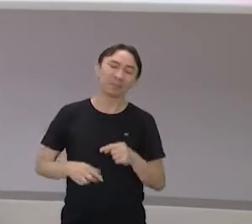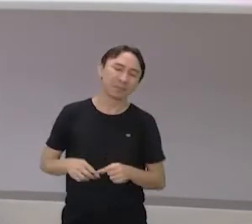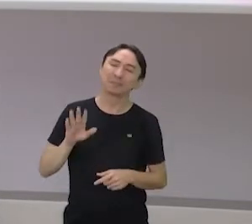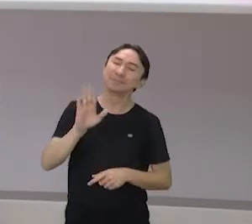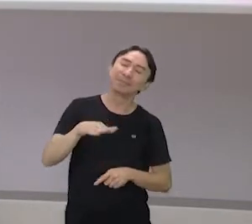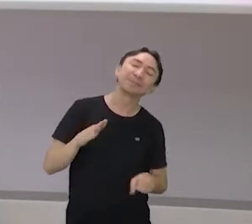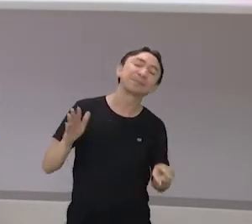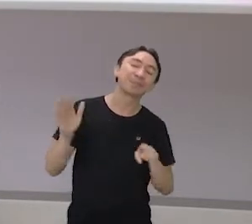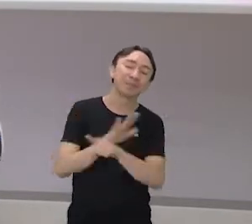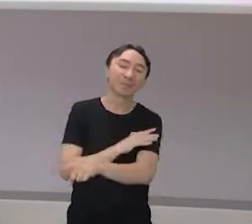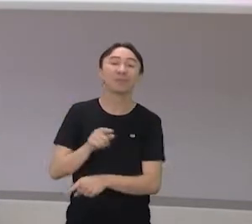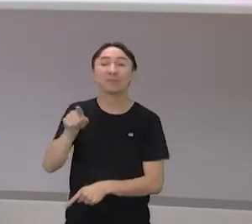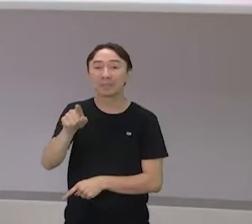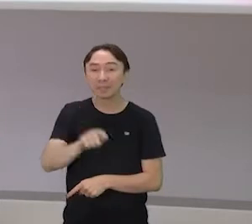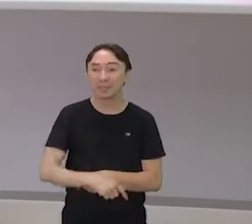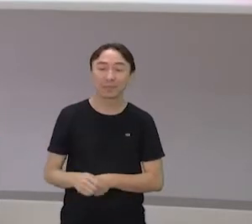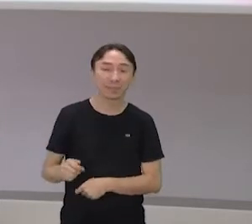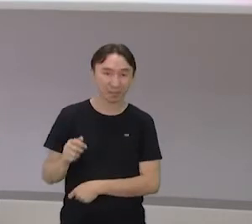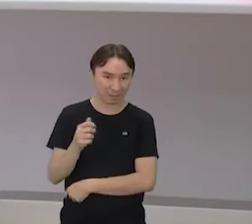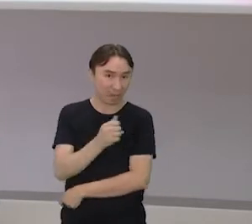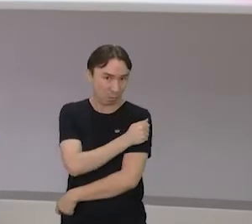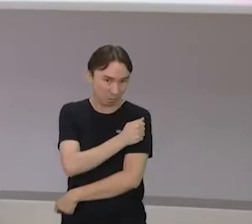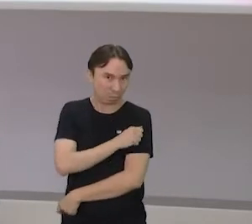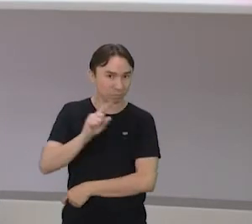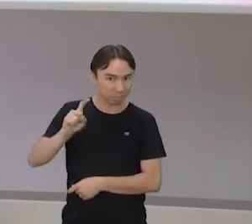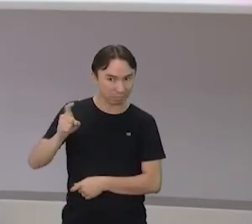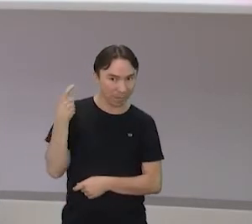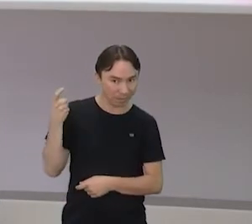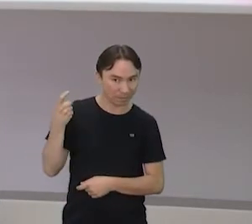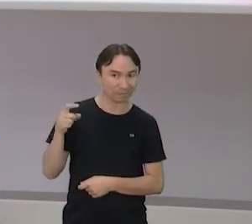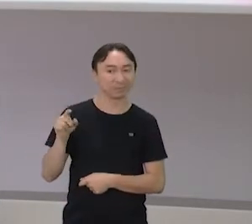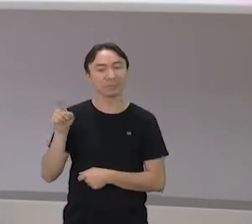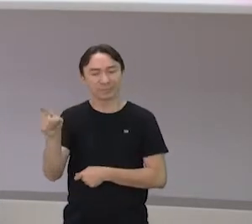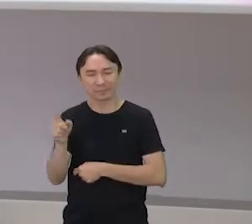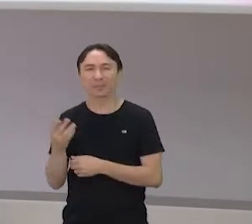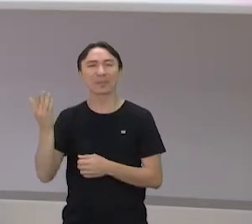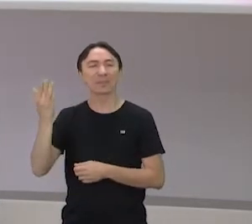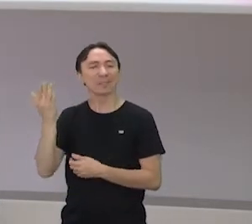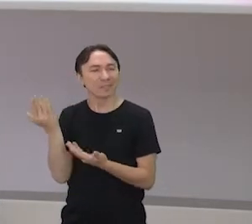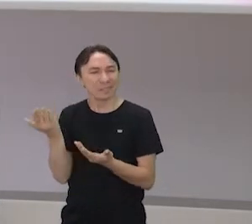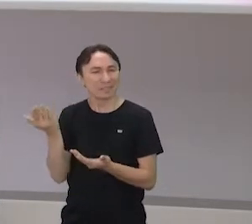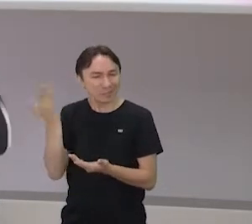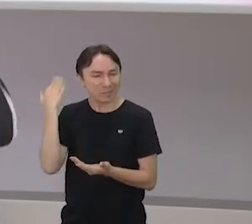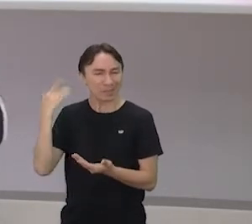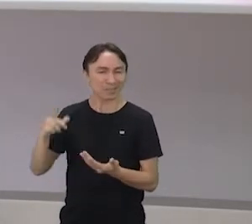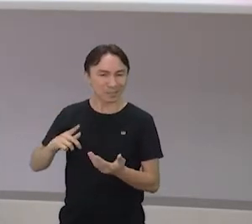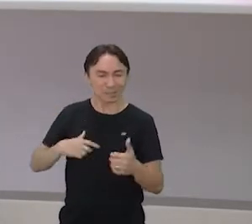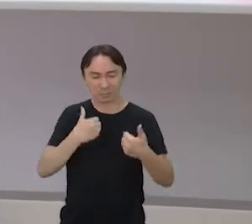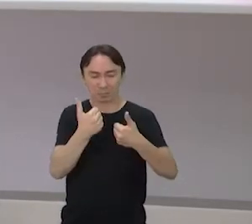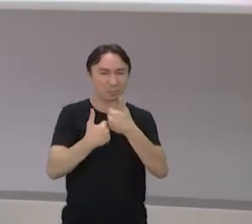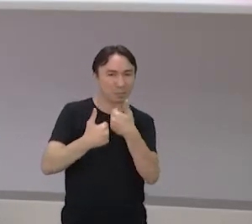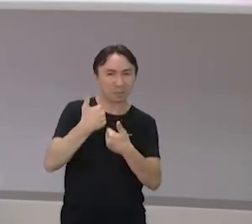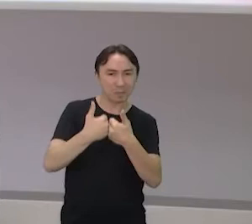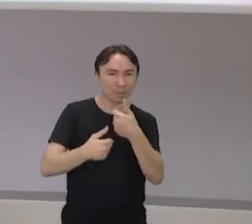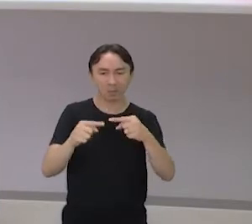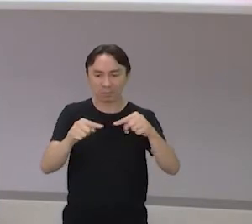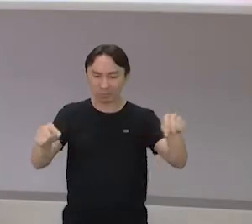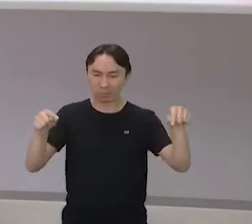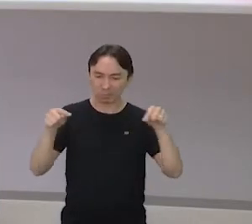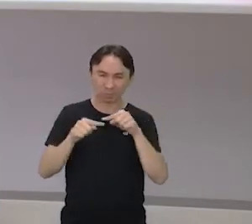estudante. Conta pra mim, para os nossos estudantes. Você jogava futebol ou futsal na